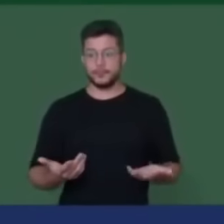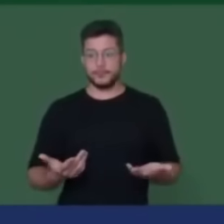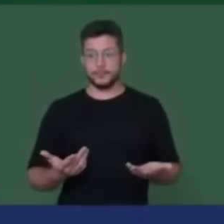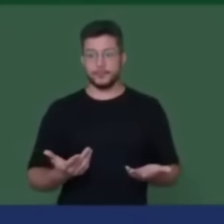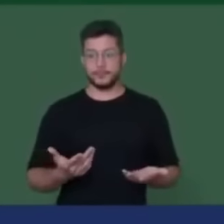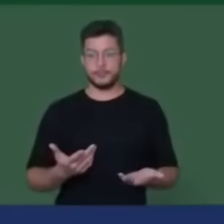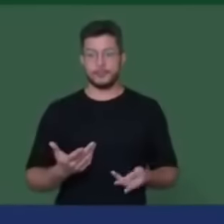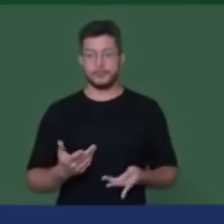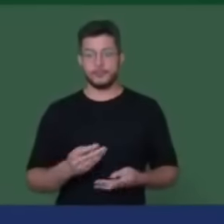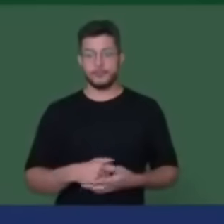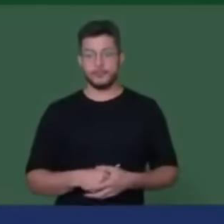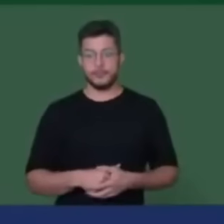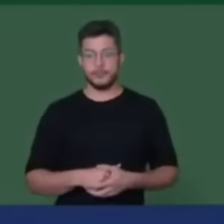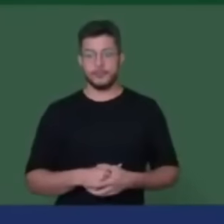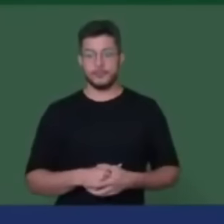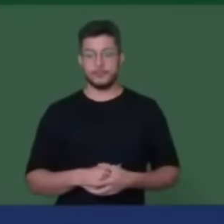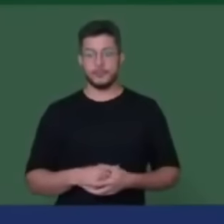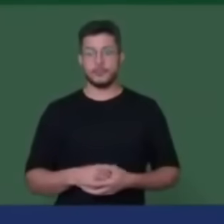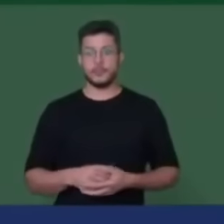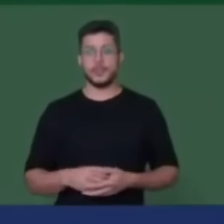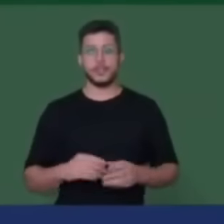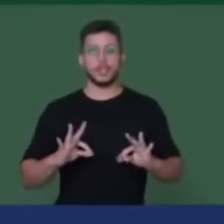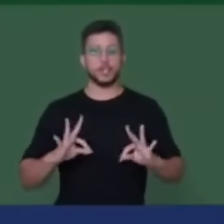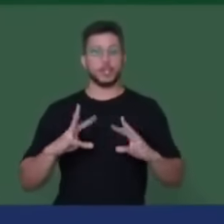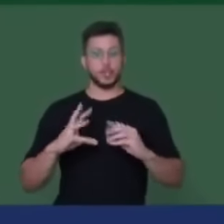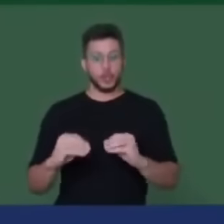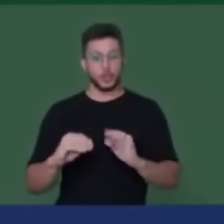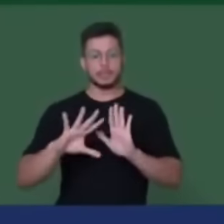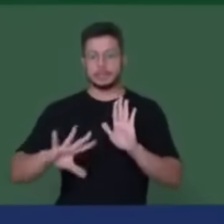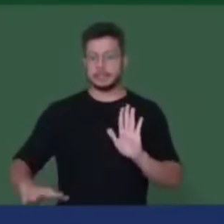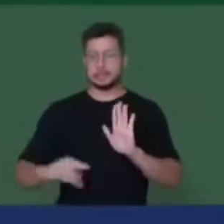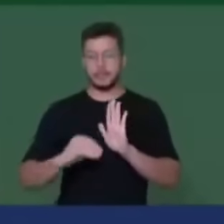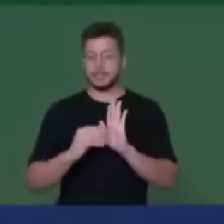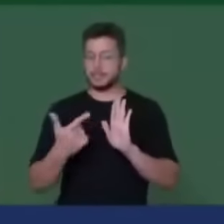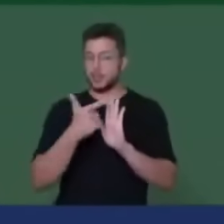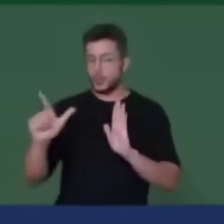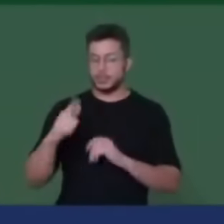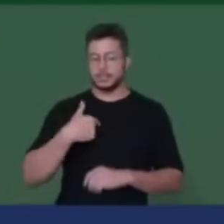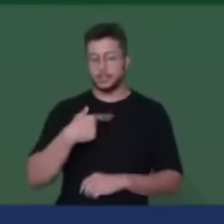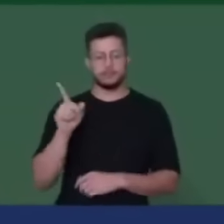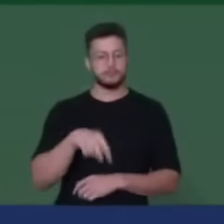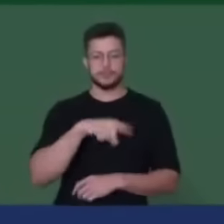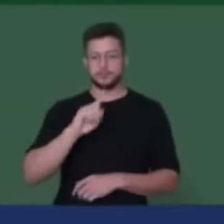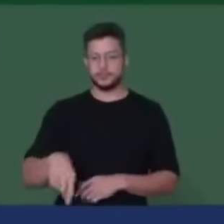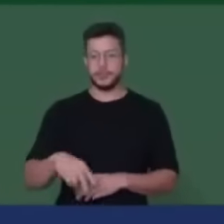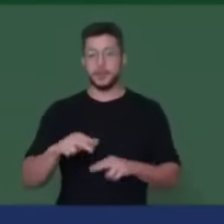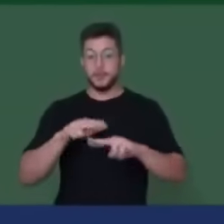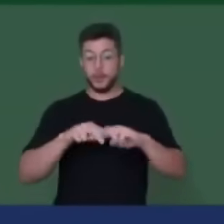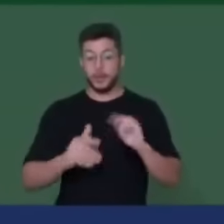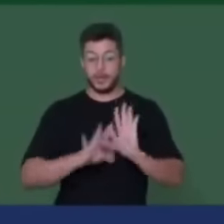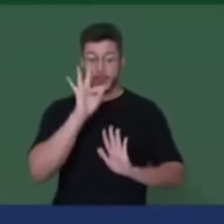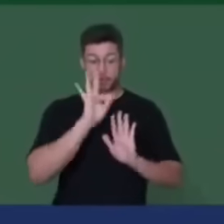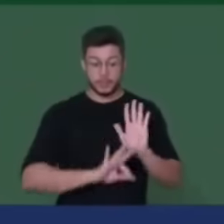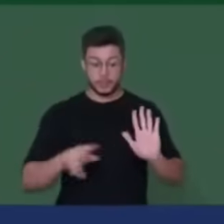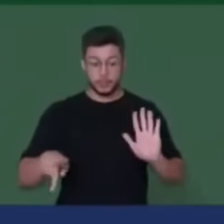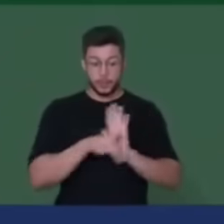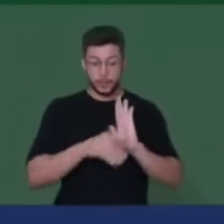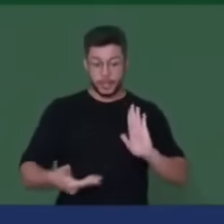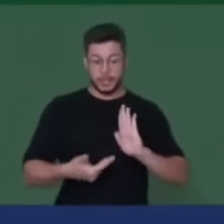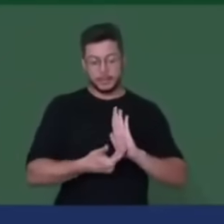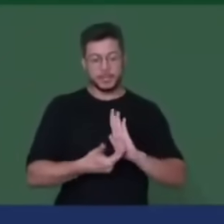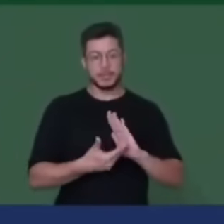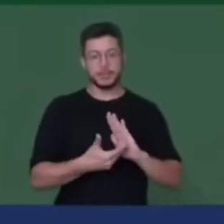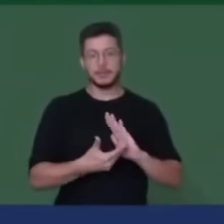as rejeições das demais emendas, por entender que o texto da Câmara majoritariamente representa aquilo